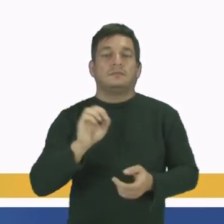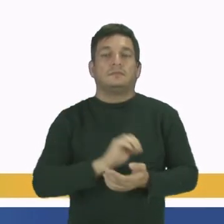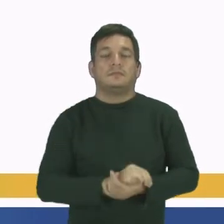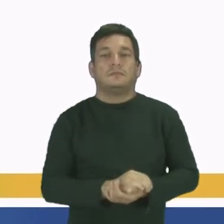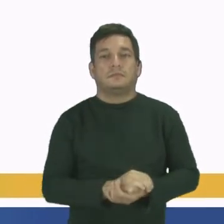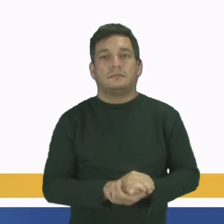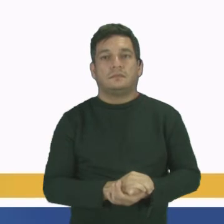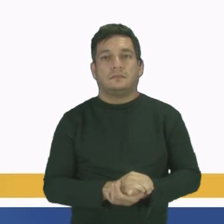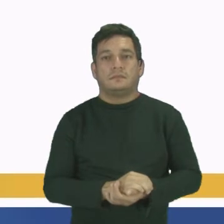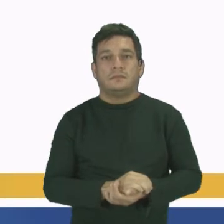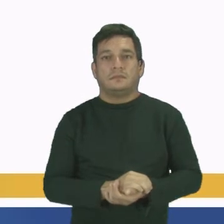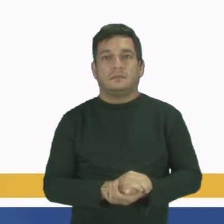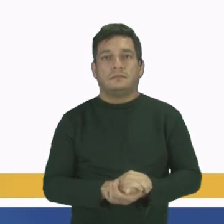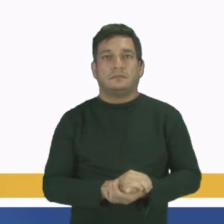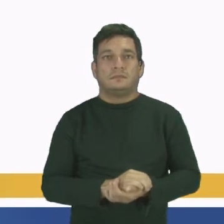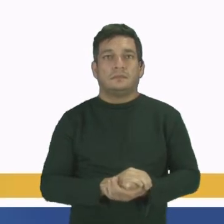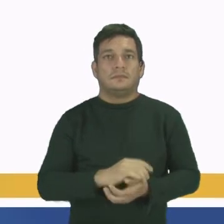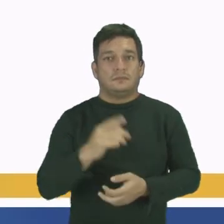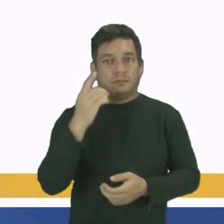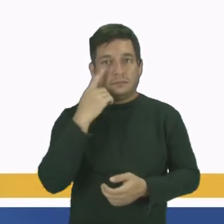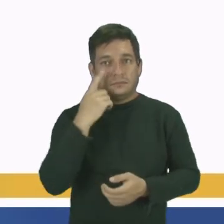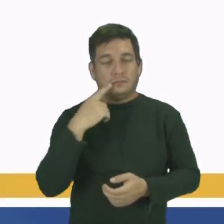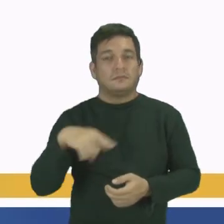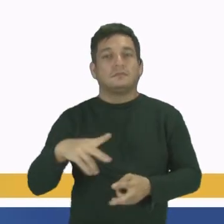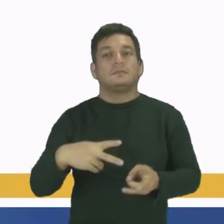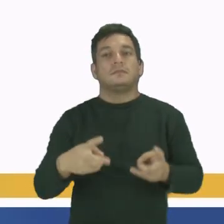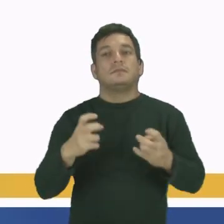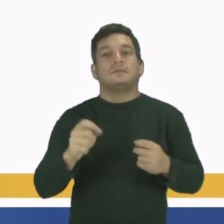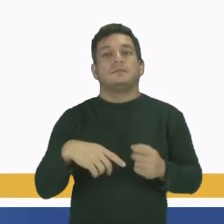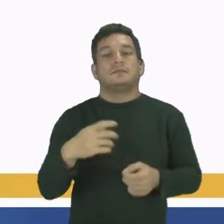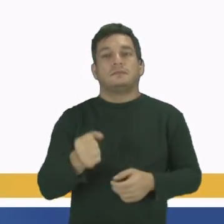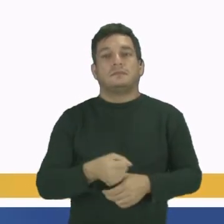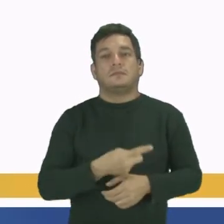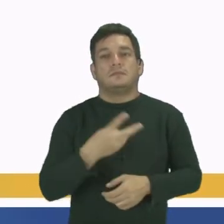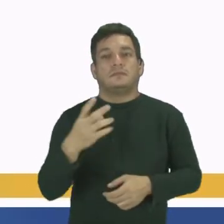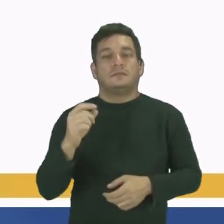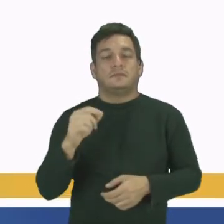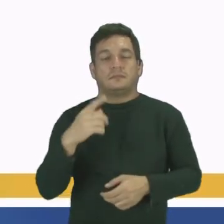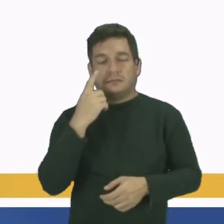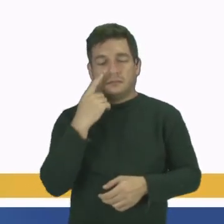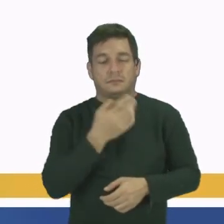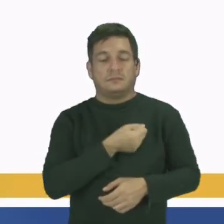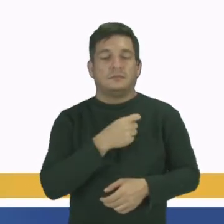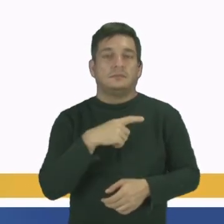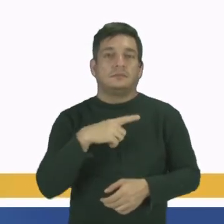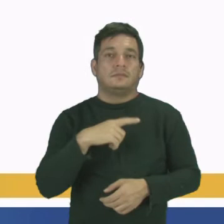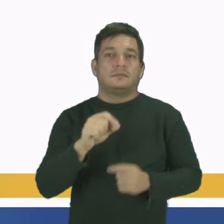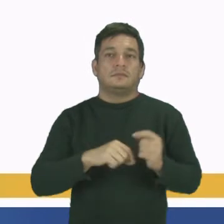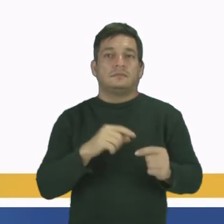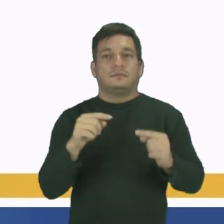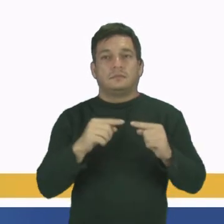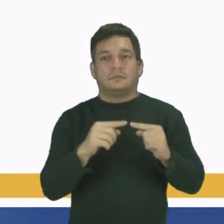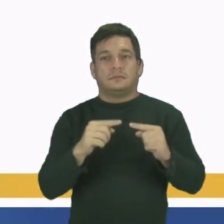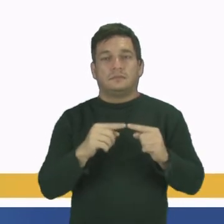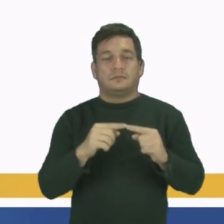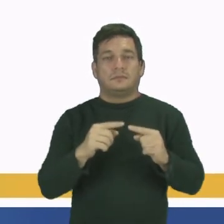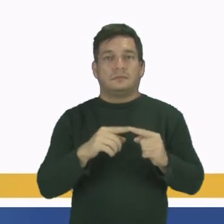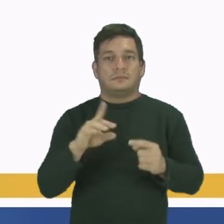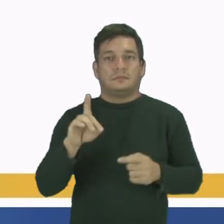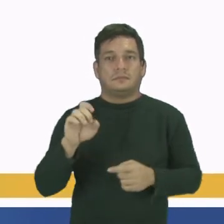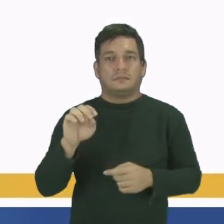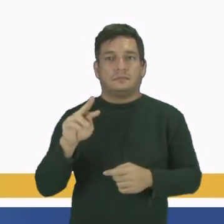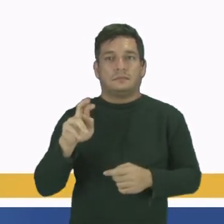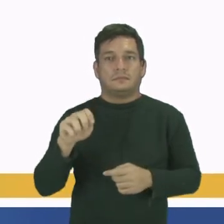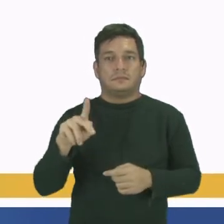mais 0. E aí vocês percebam que a quantidade de elementos que está na resolução acima tem que estar nesse